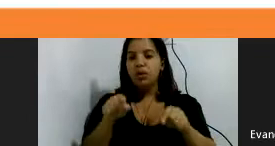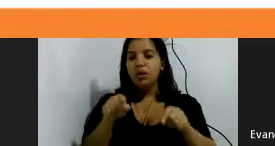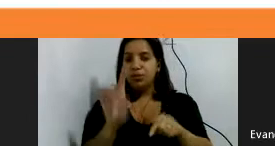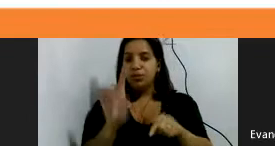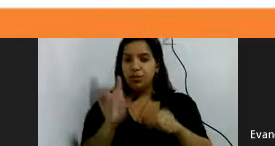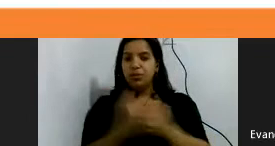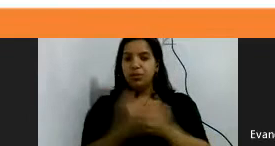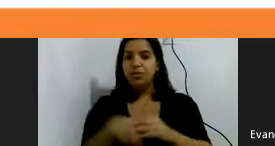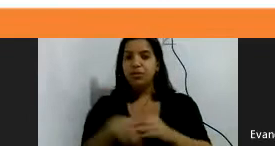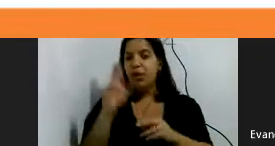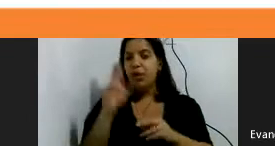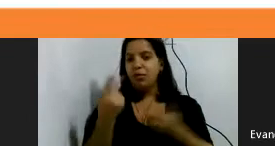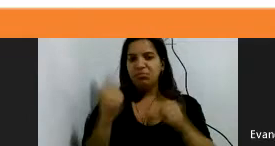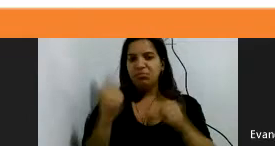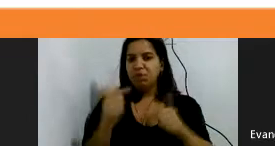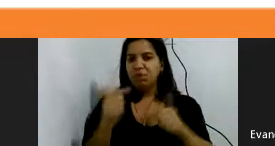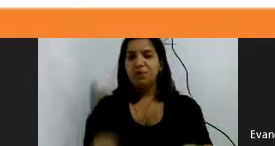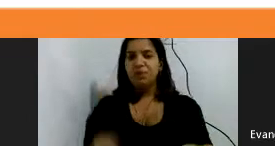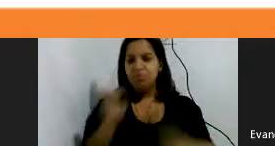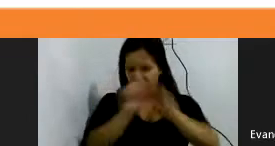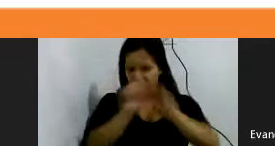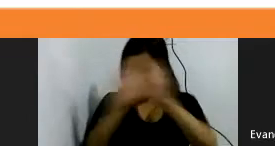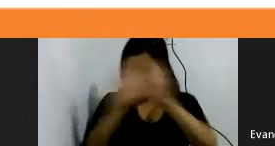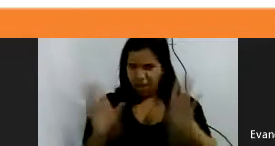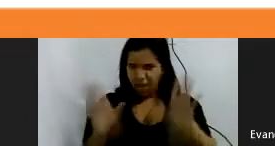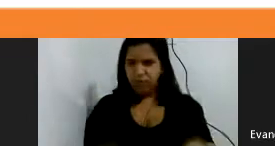sistema RH. Ficou claro?